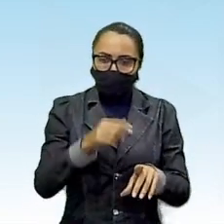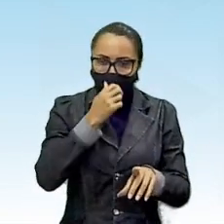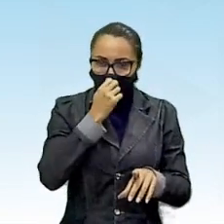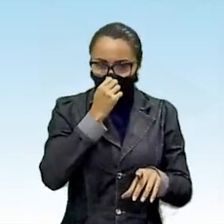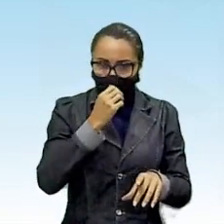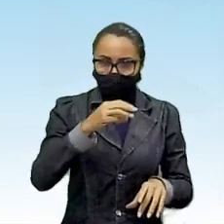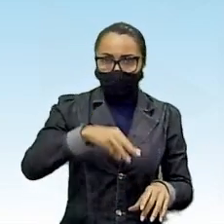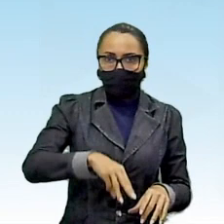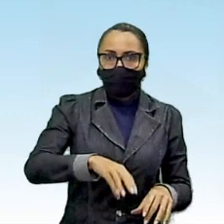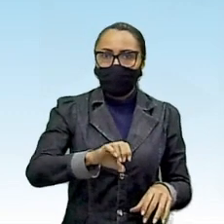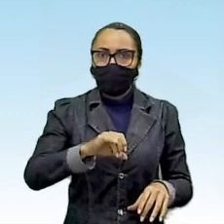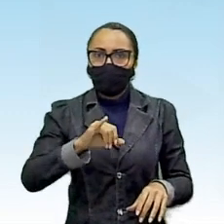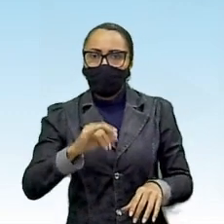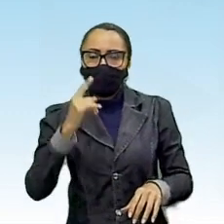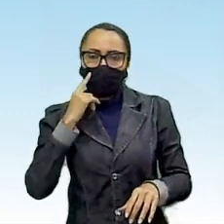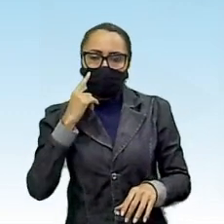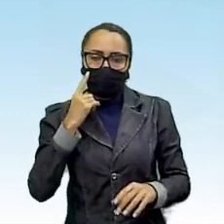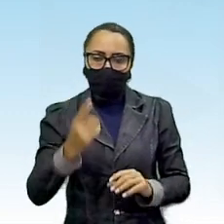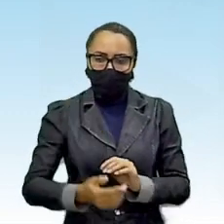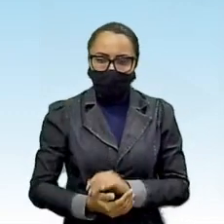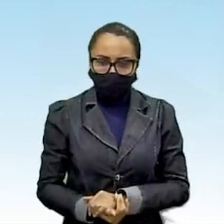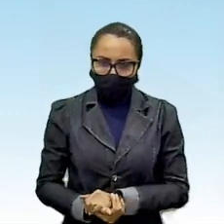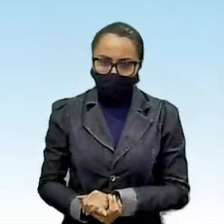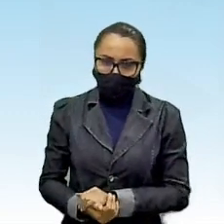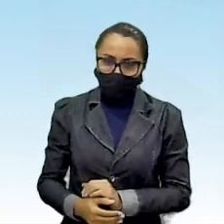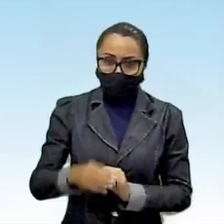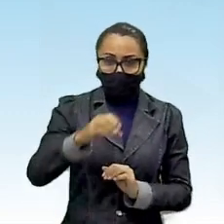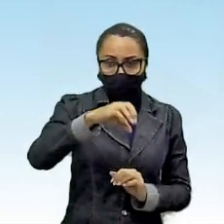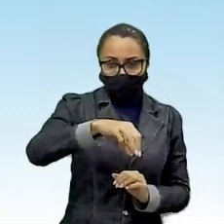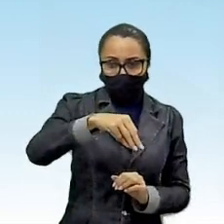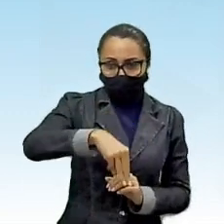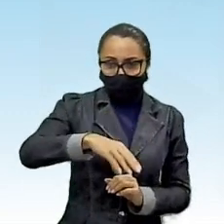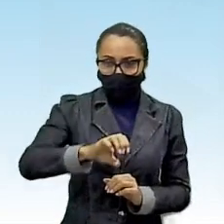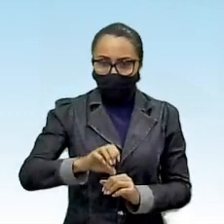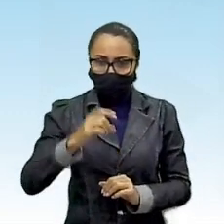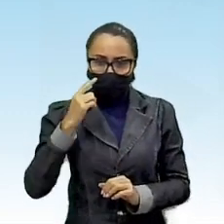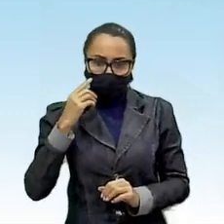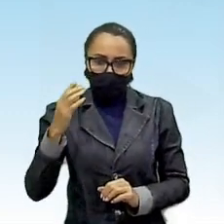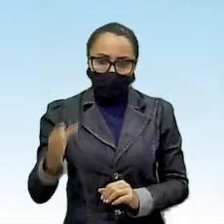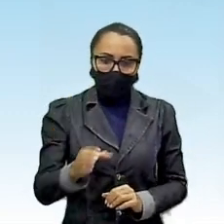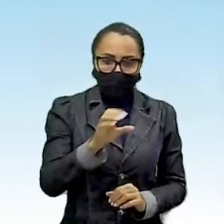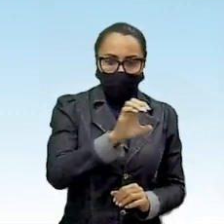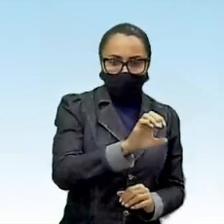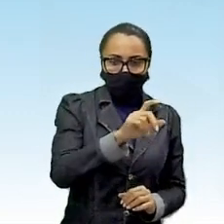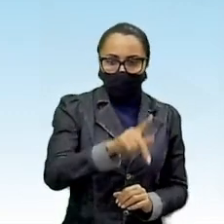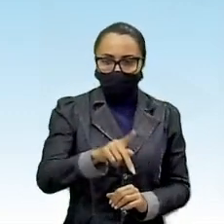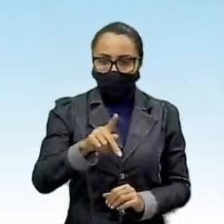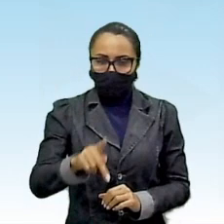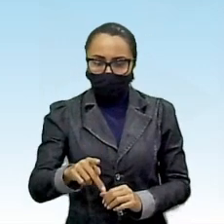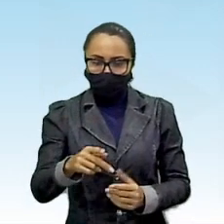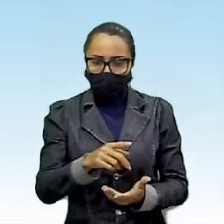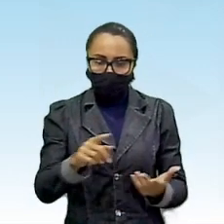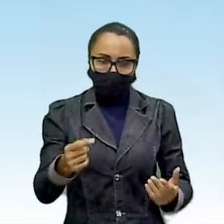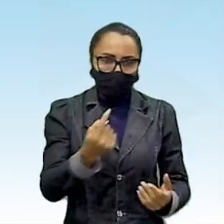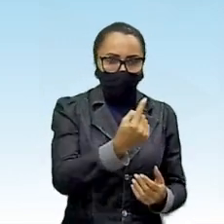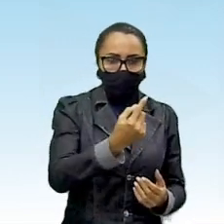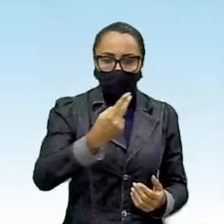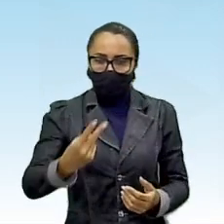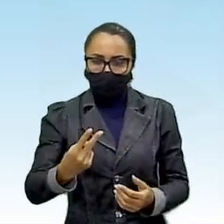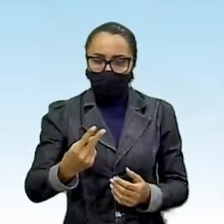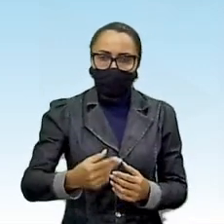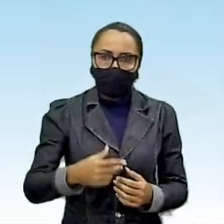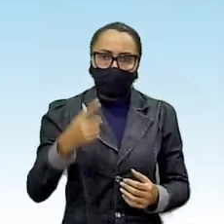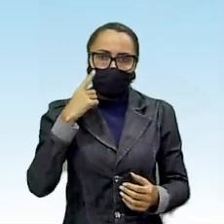MEI, o microempreendedor individual, o microempreendedor e a empresa de pequeno porte de graus de risco 1 e 2